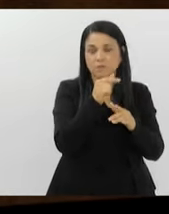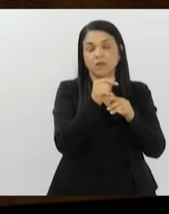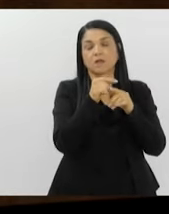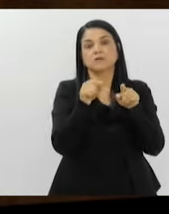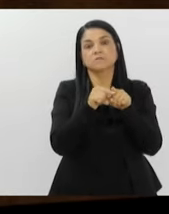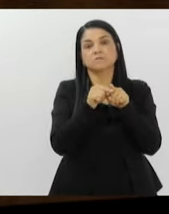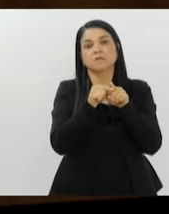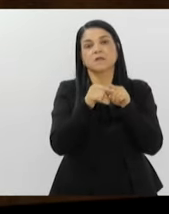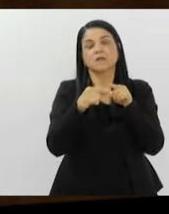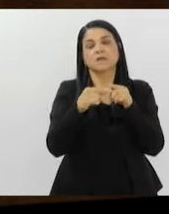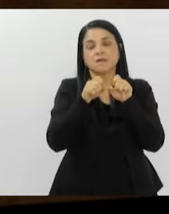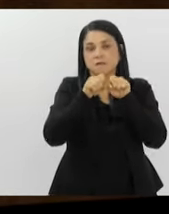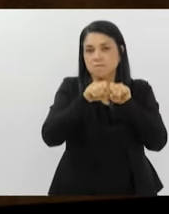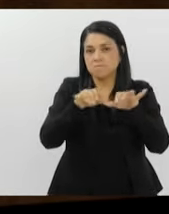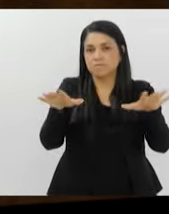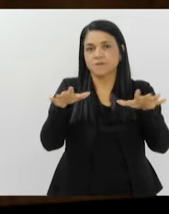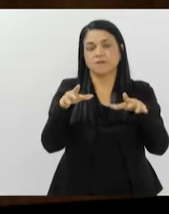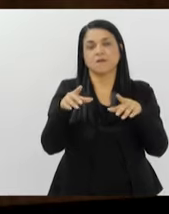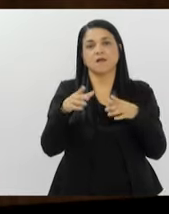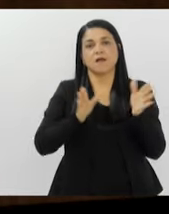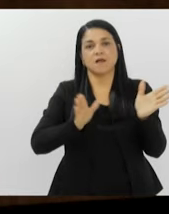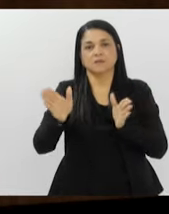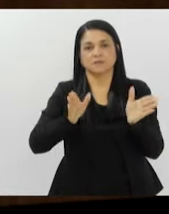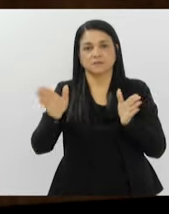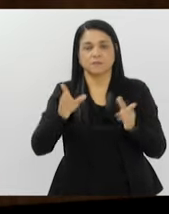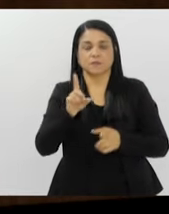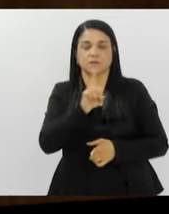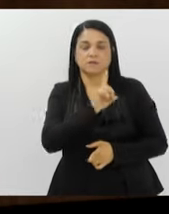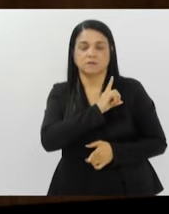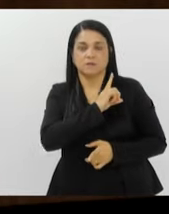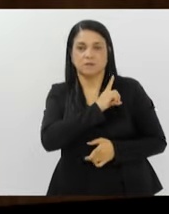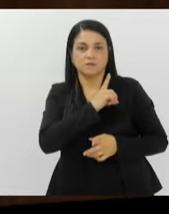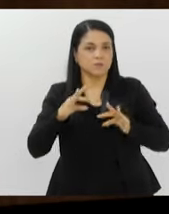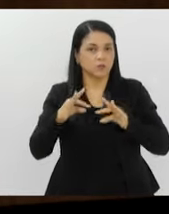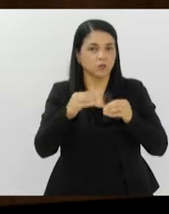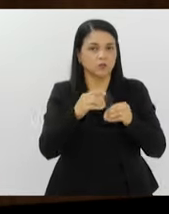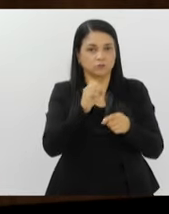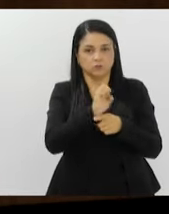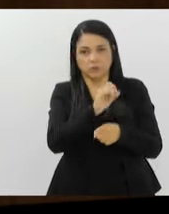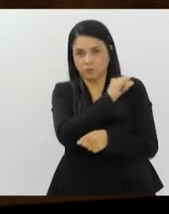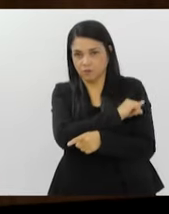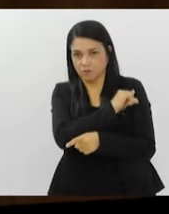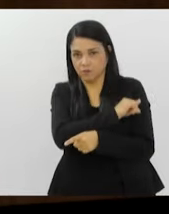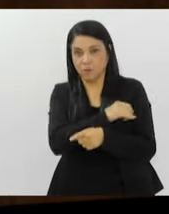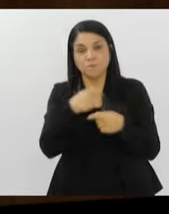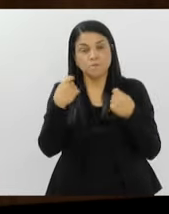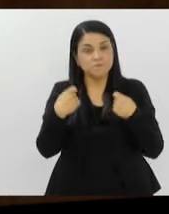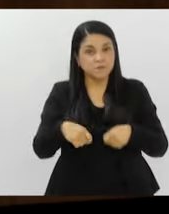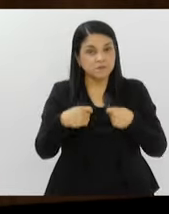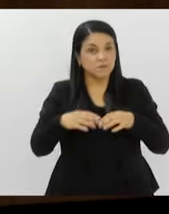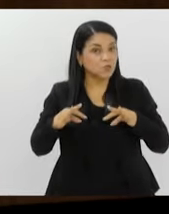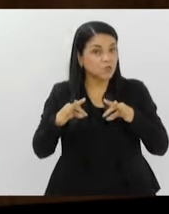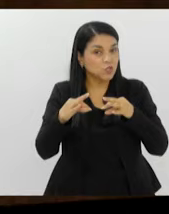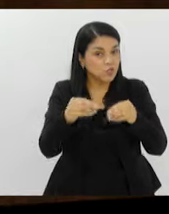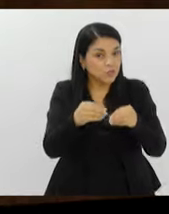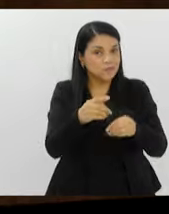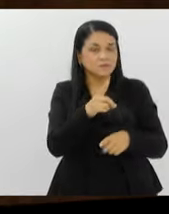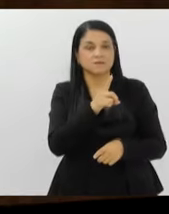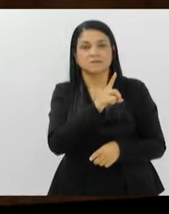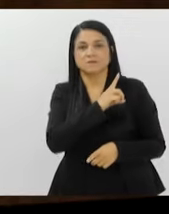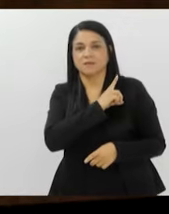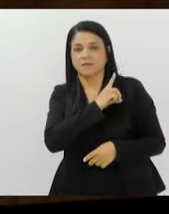mais a acessibilidade a todas as delegacias do Rio de Janeiro porque é isso que nós precisamos que todas as delegacias